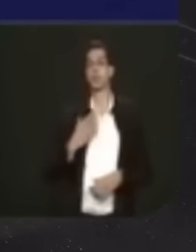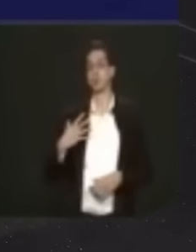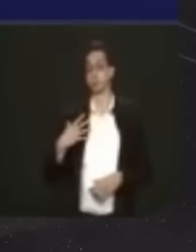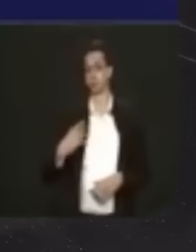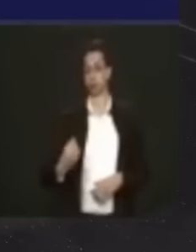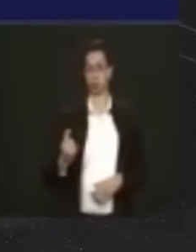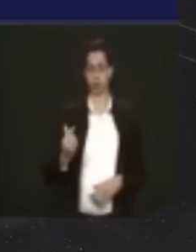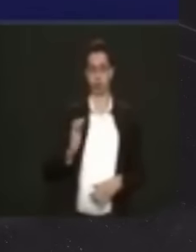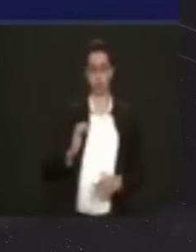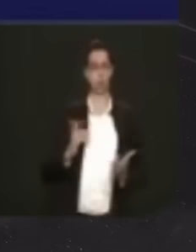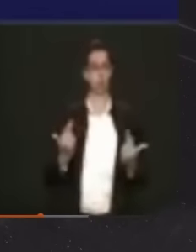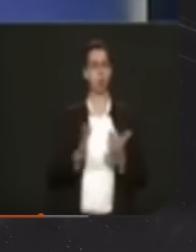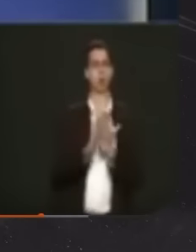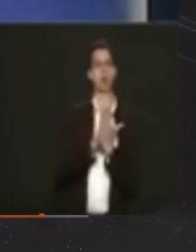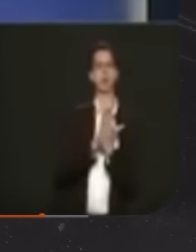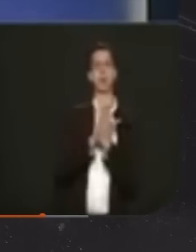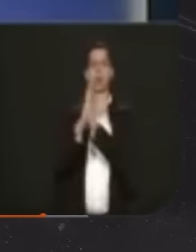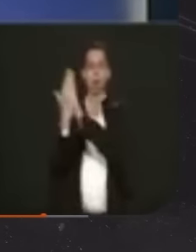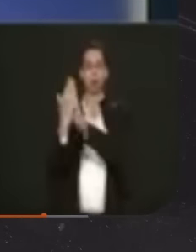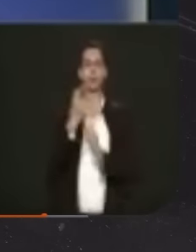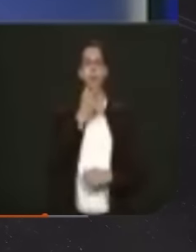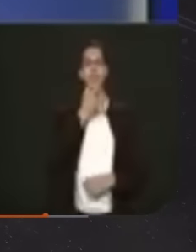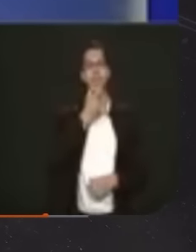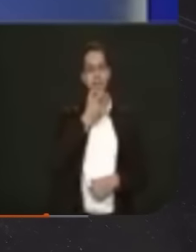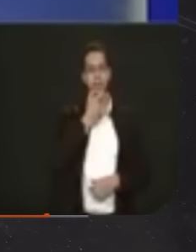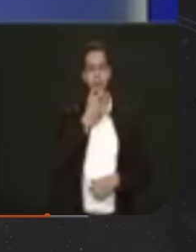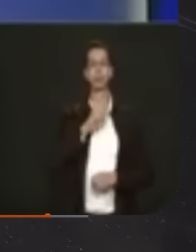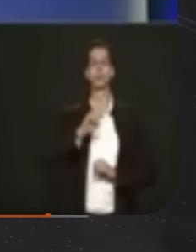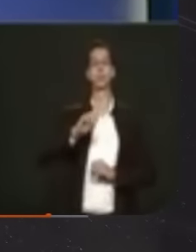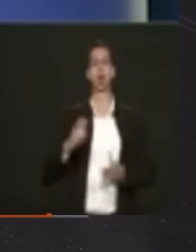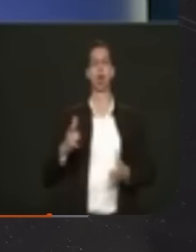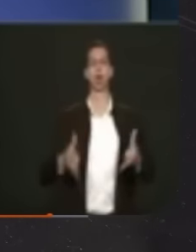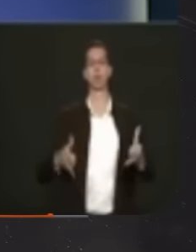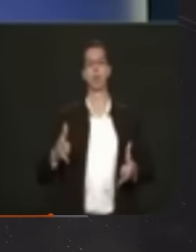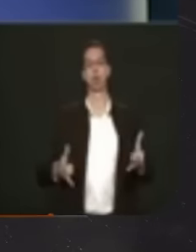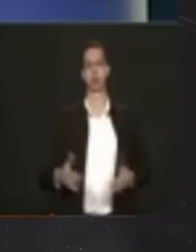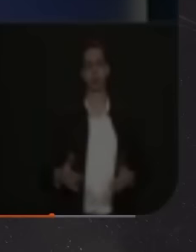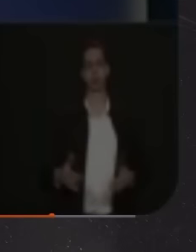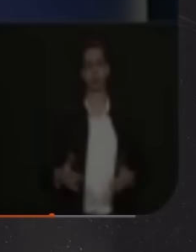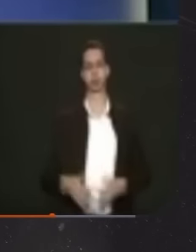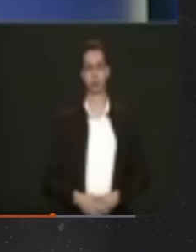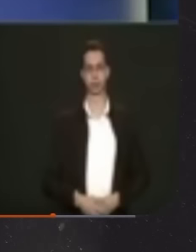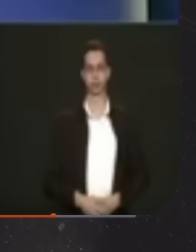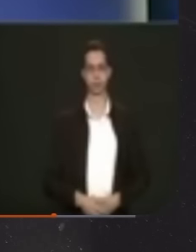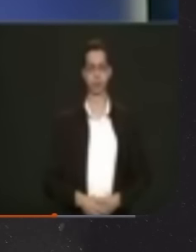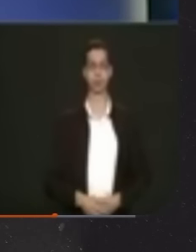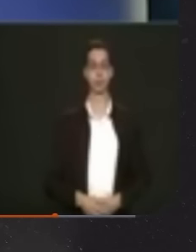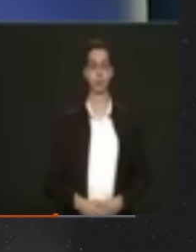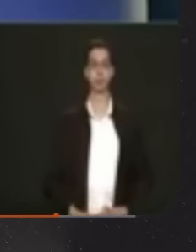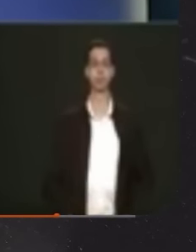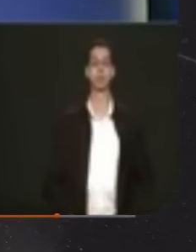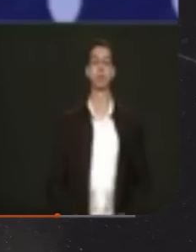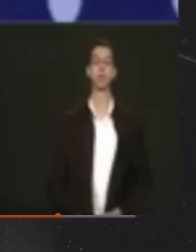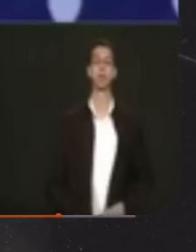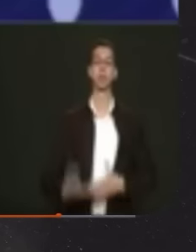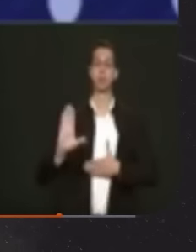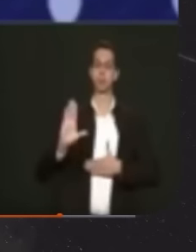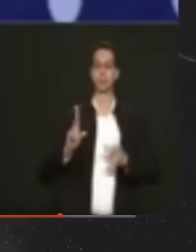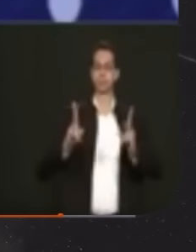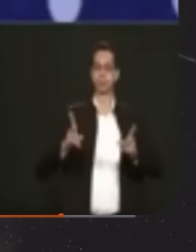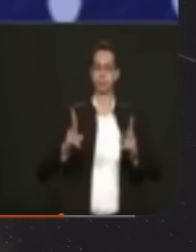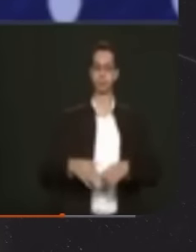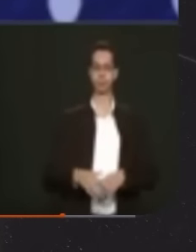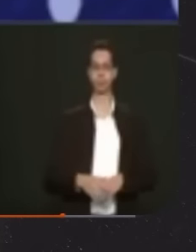intercâmbio inglês e robótica candidato Senor ainda tem 29 segundos por